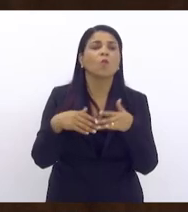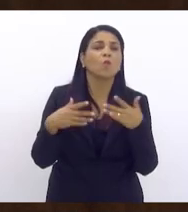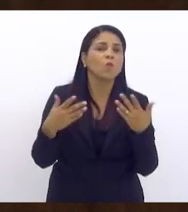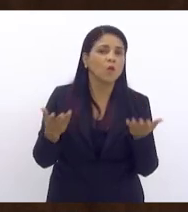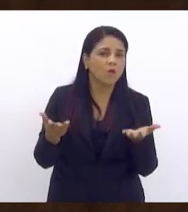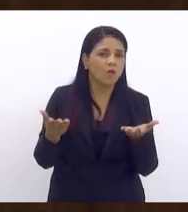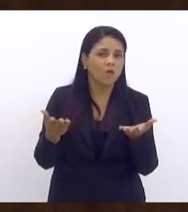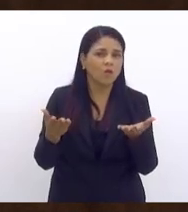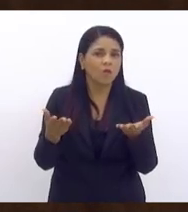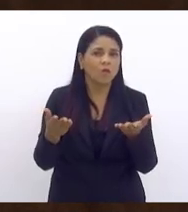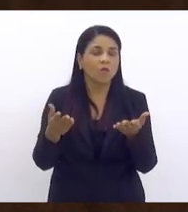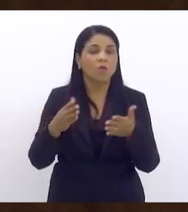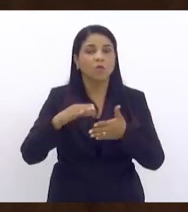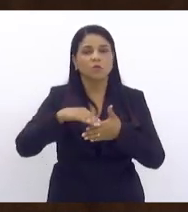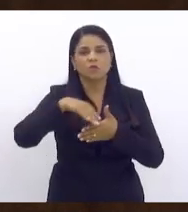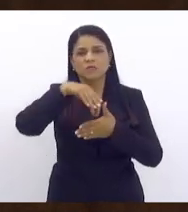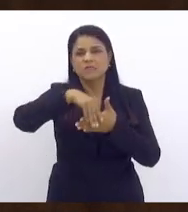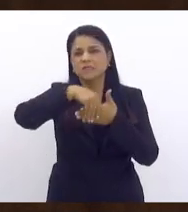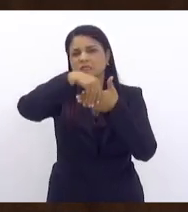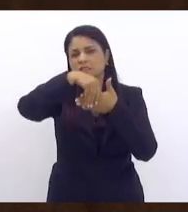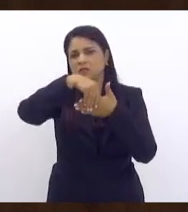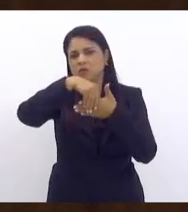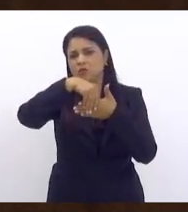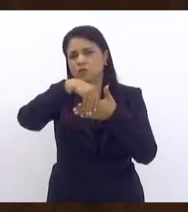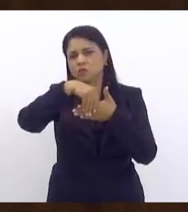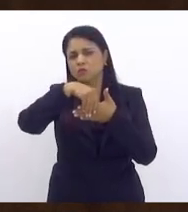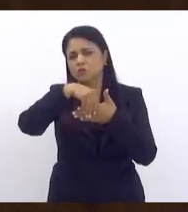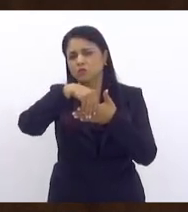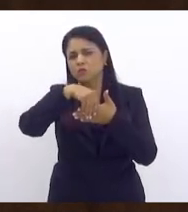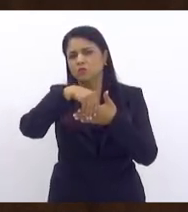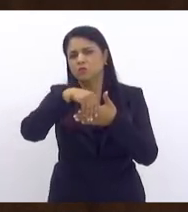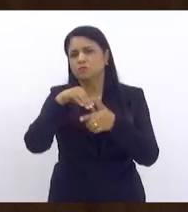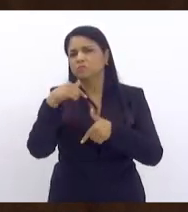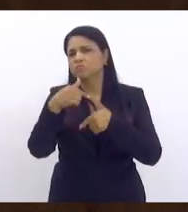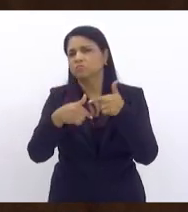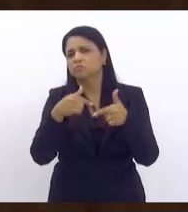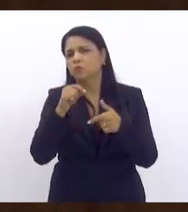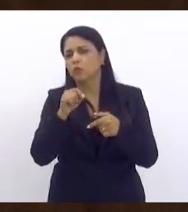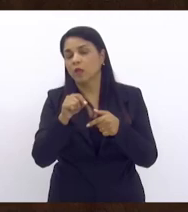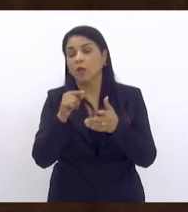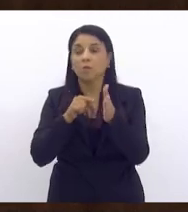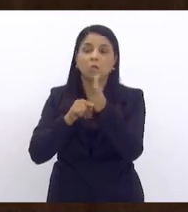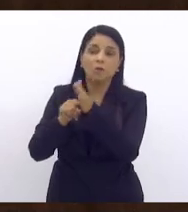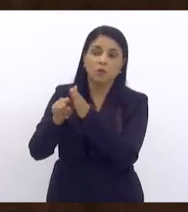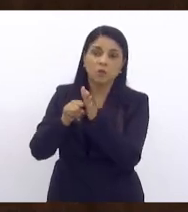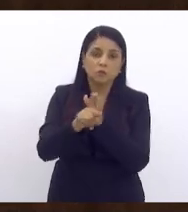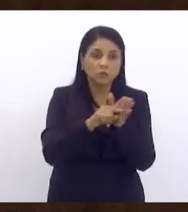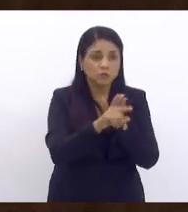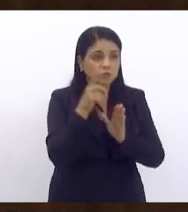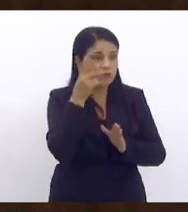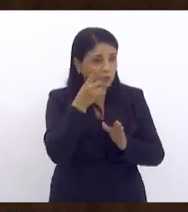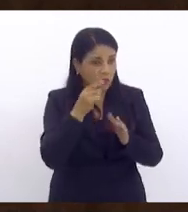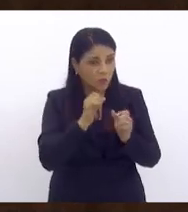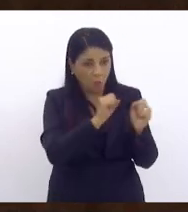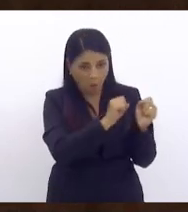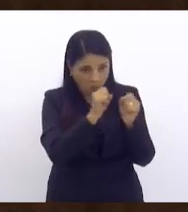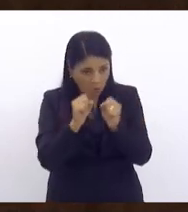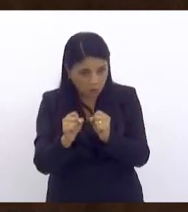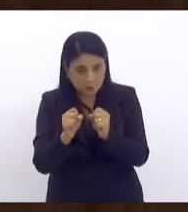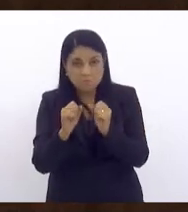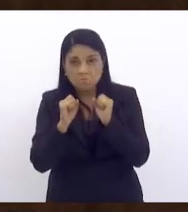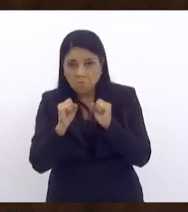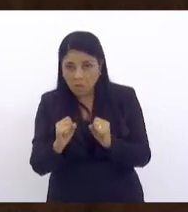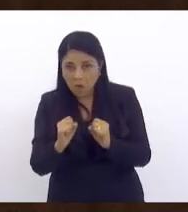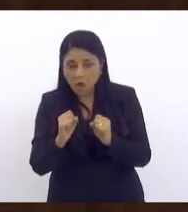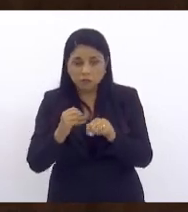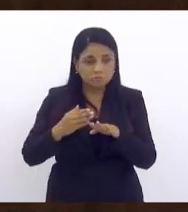exatamente desse inciso? Pergunto para os colegas aqui presentes se um poder pode invadir